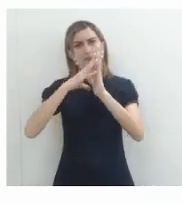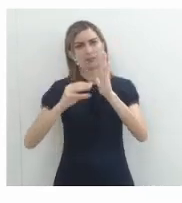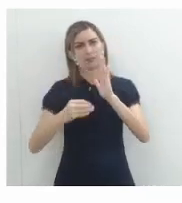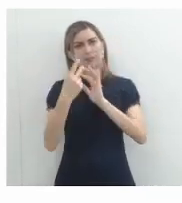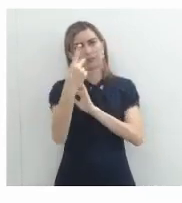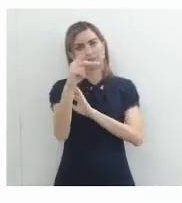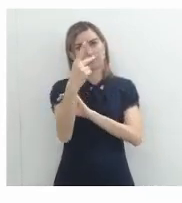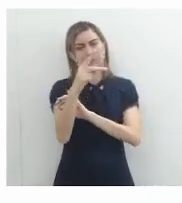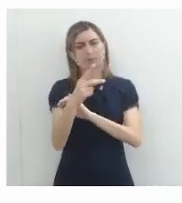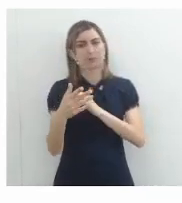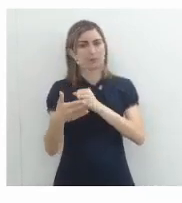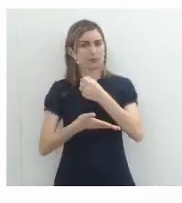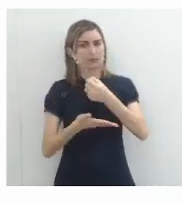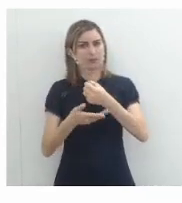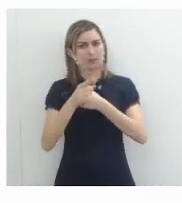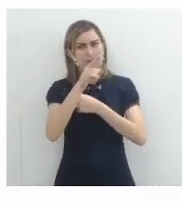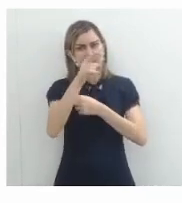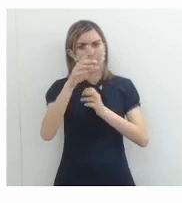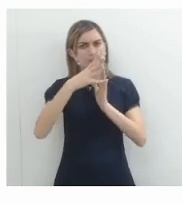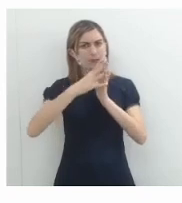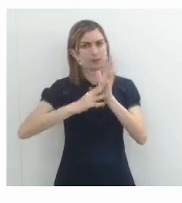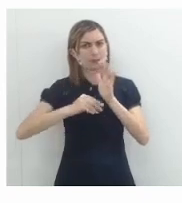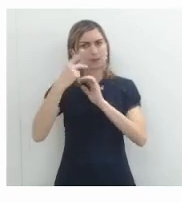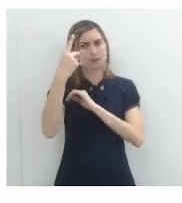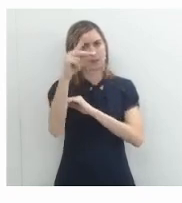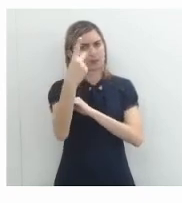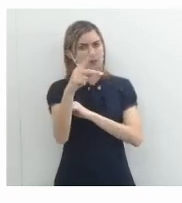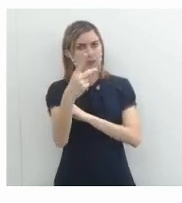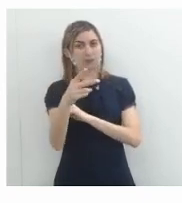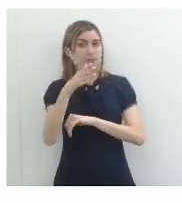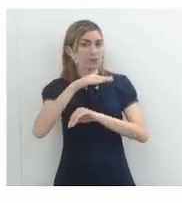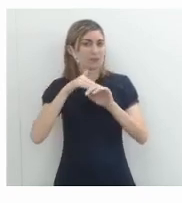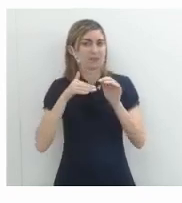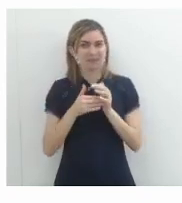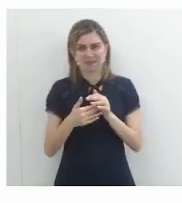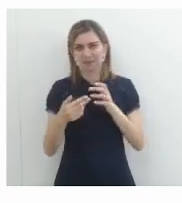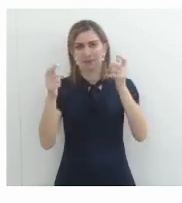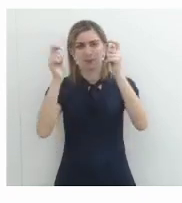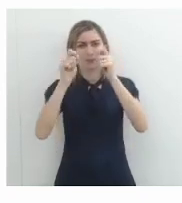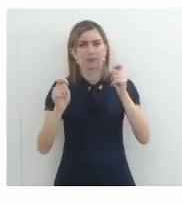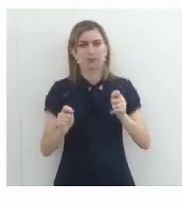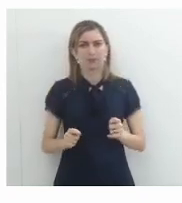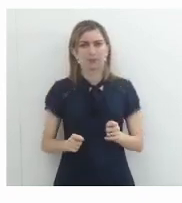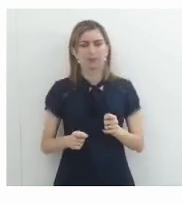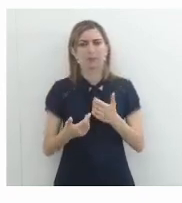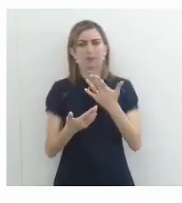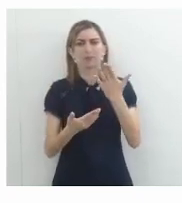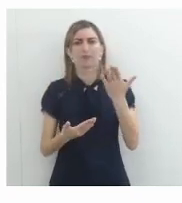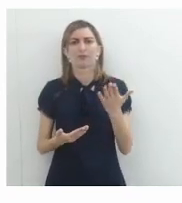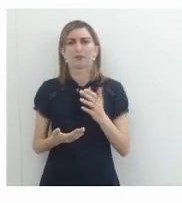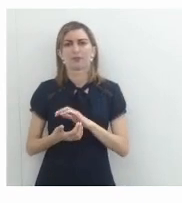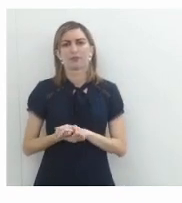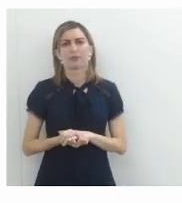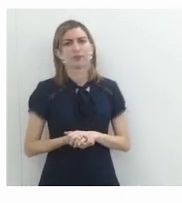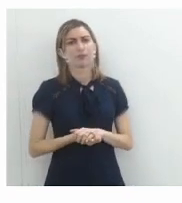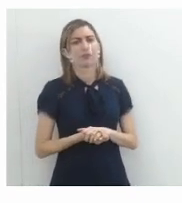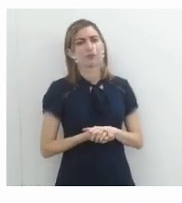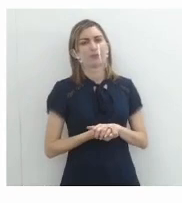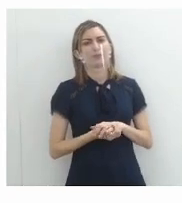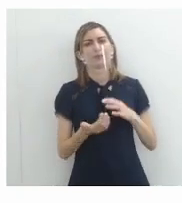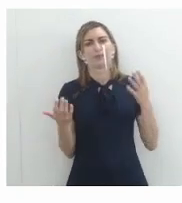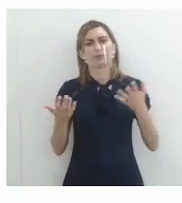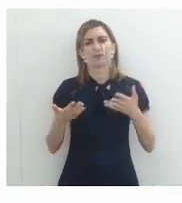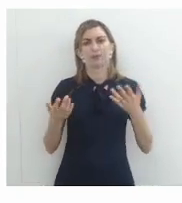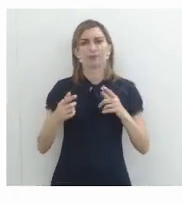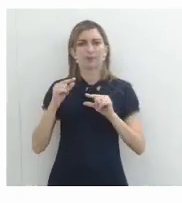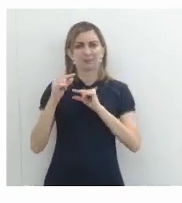assim, toda a tridimensionalidade das artes já vai ser baseada, né, nessas formas básicas. Agora um